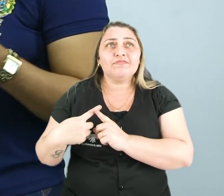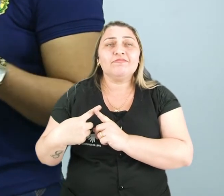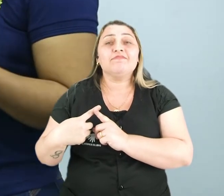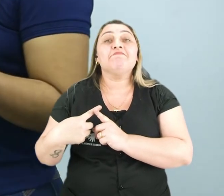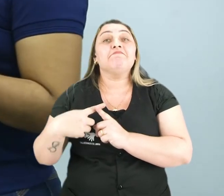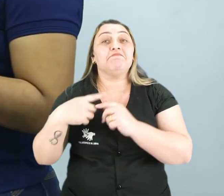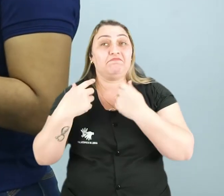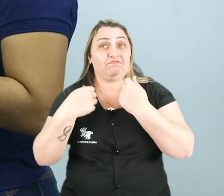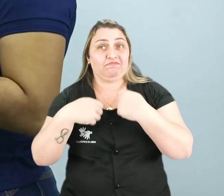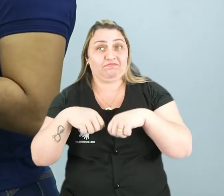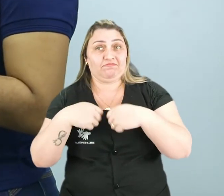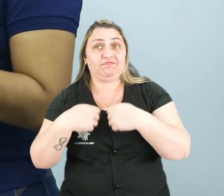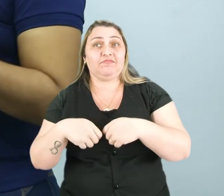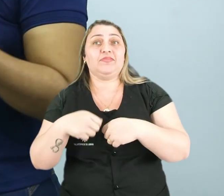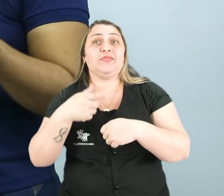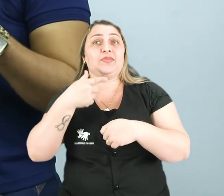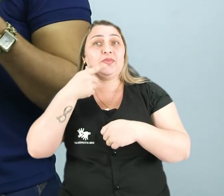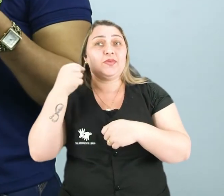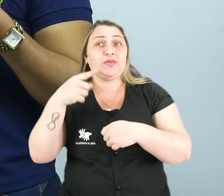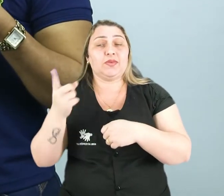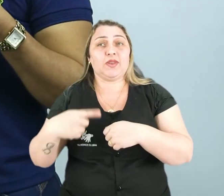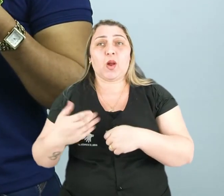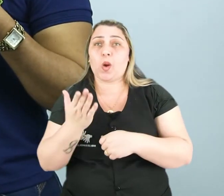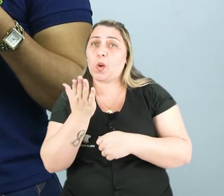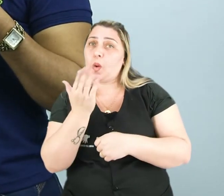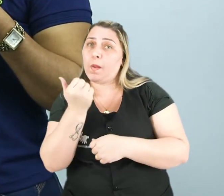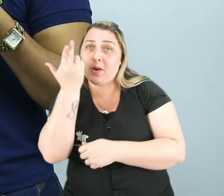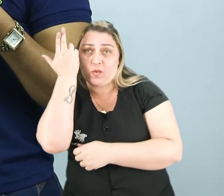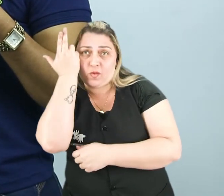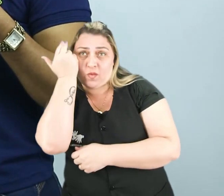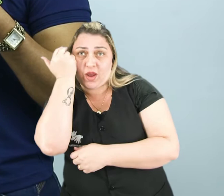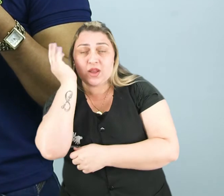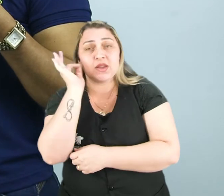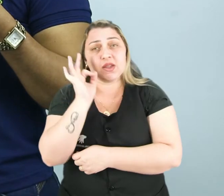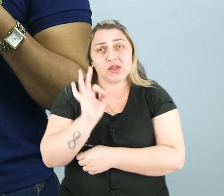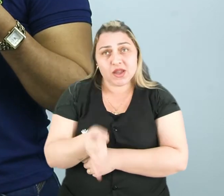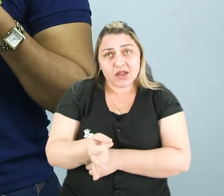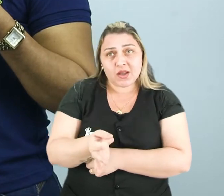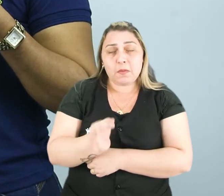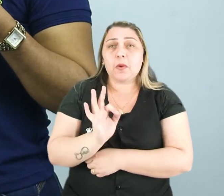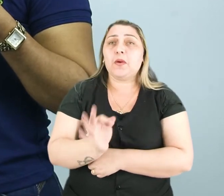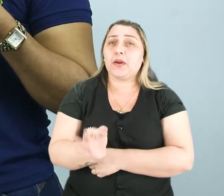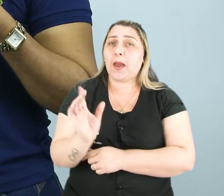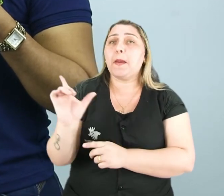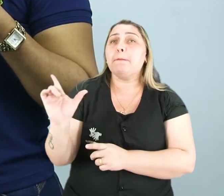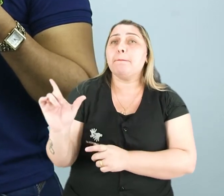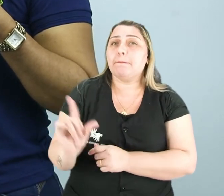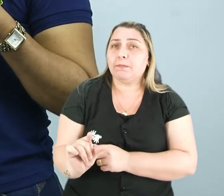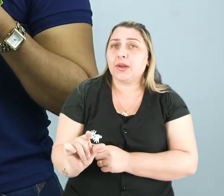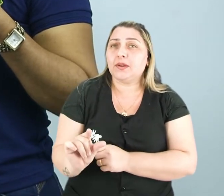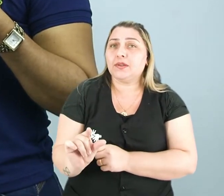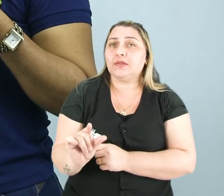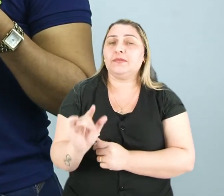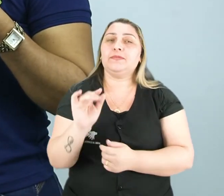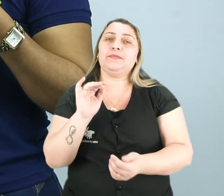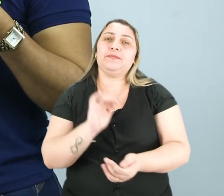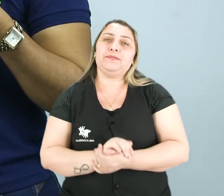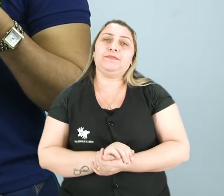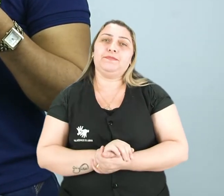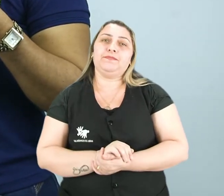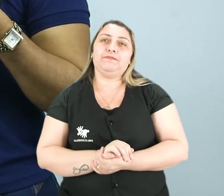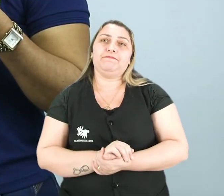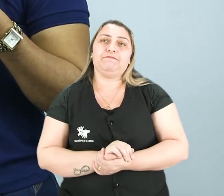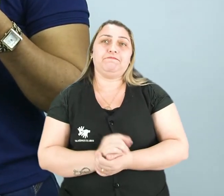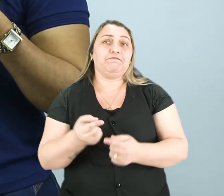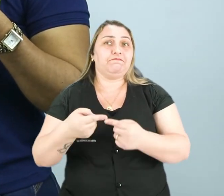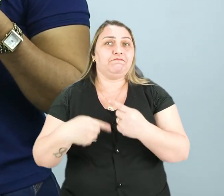Porque ele tem que ser... O rato, ele não vai comer o coelho, certo? Até porque ele é bem menor, não é? Então, não